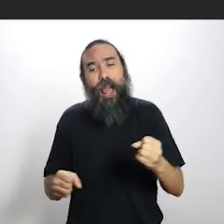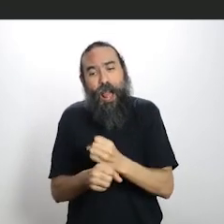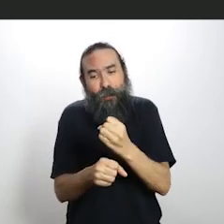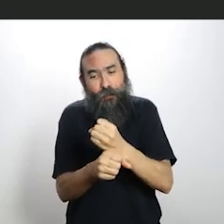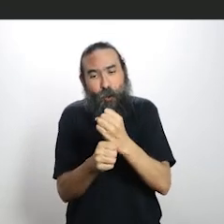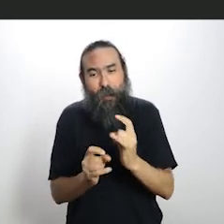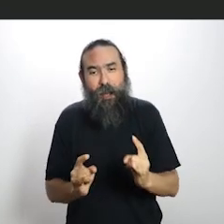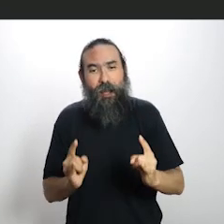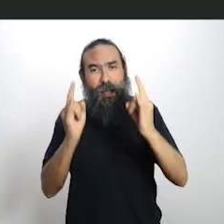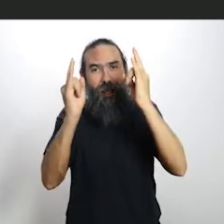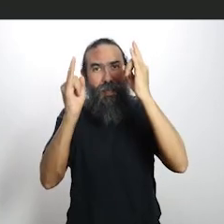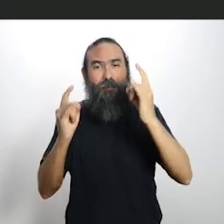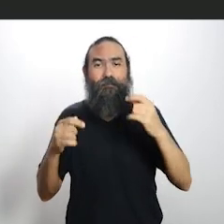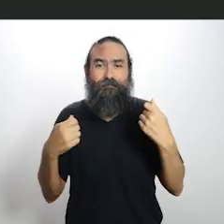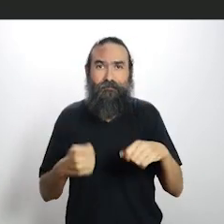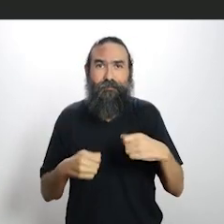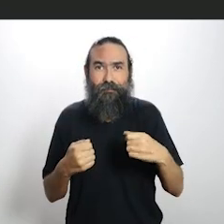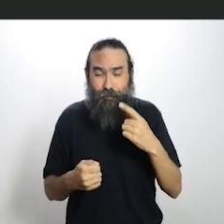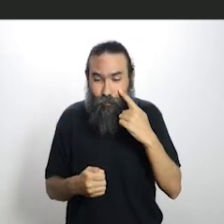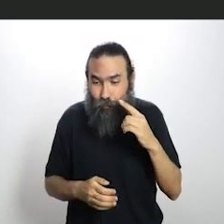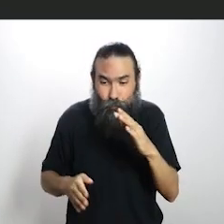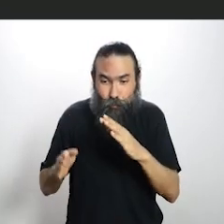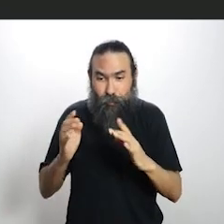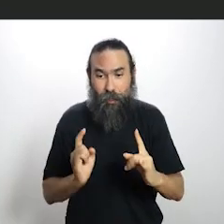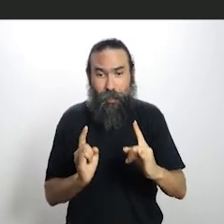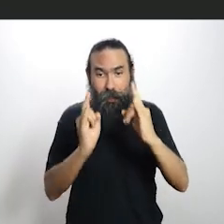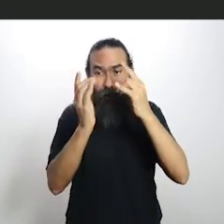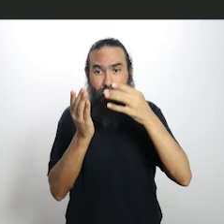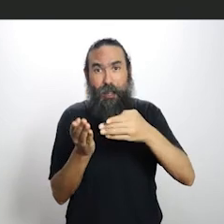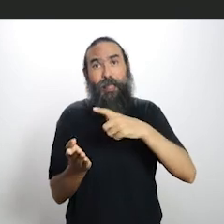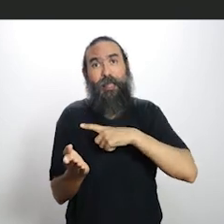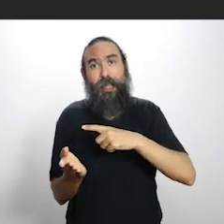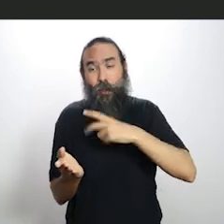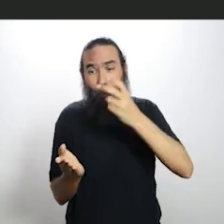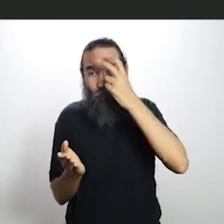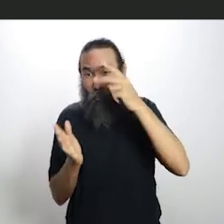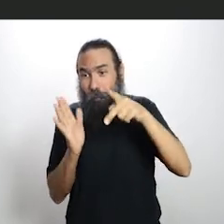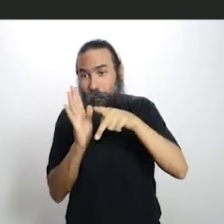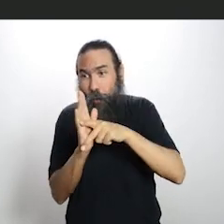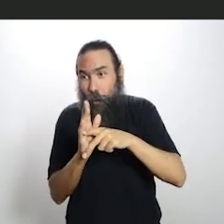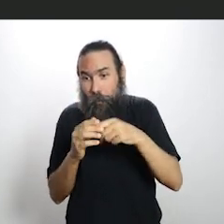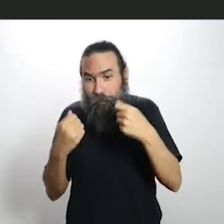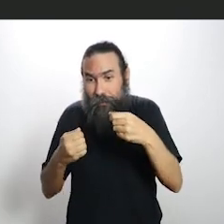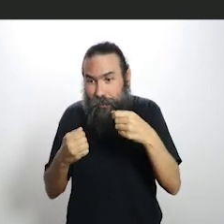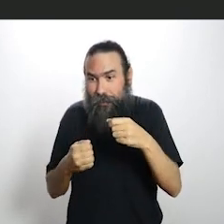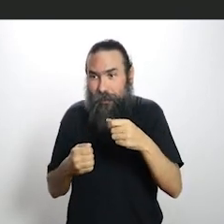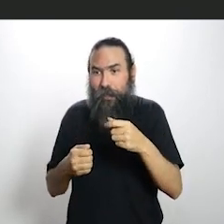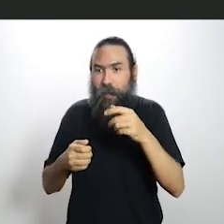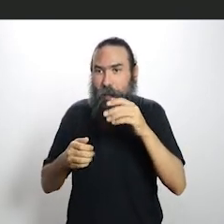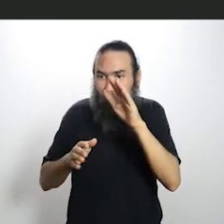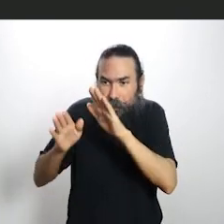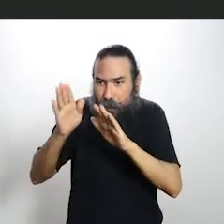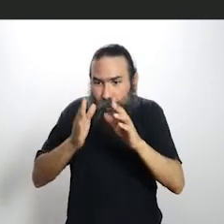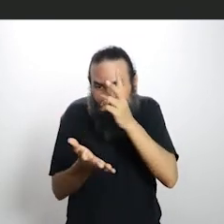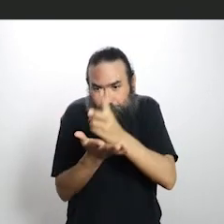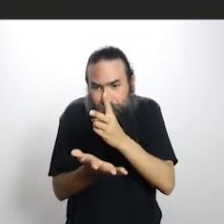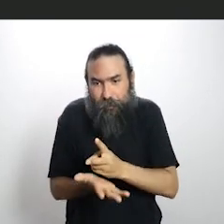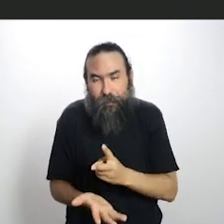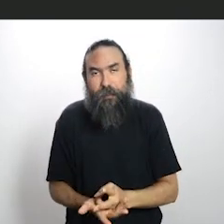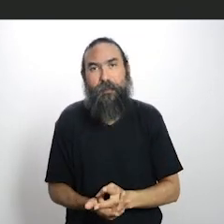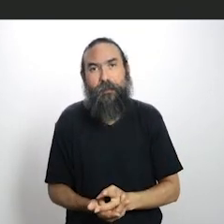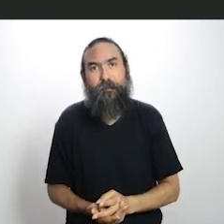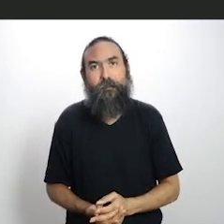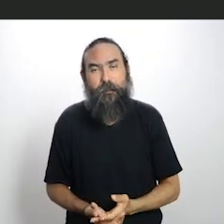pra recardar fundos pra gente reformar o terreiro espero que a gente consiga aí tá difícil mas a gente vai